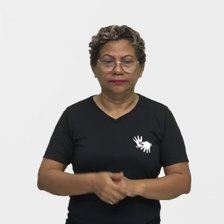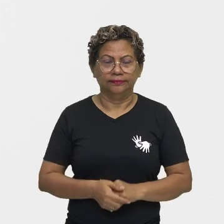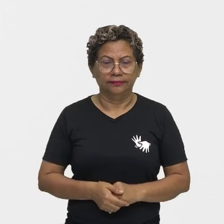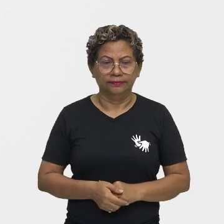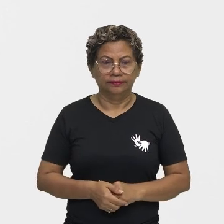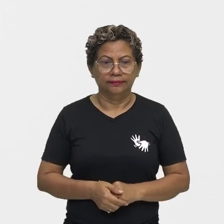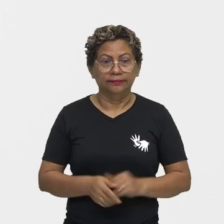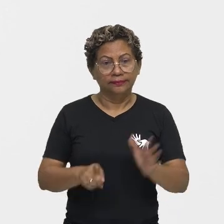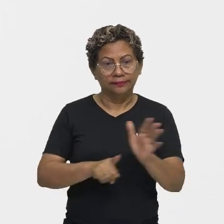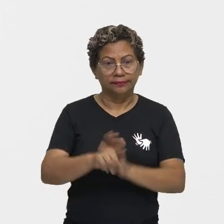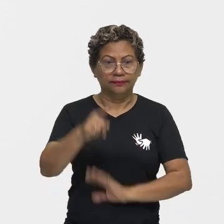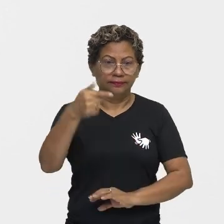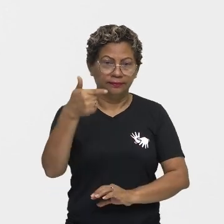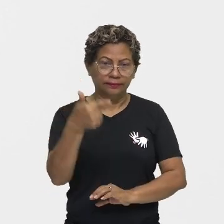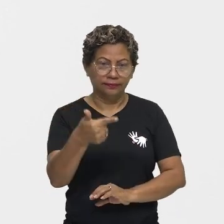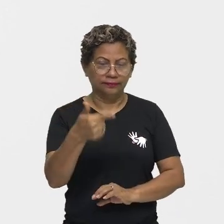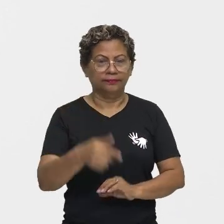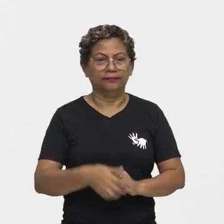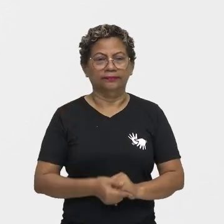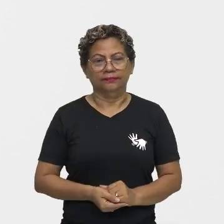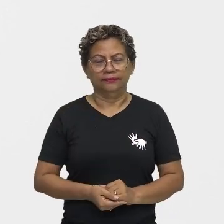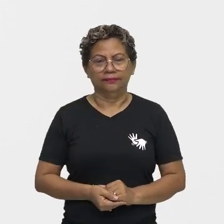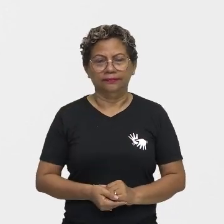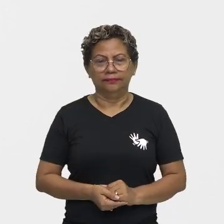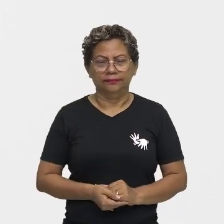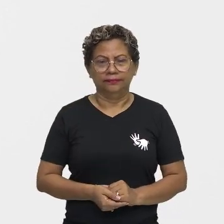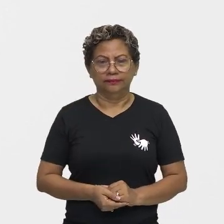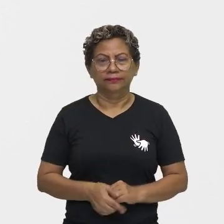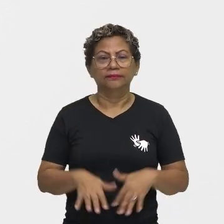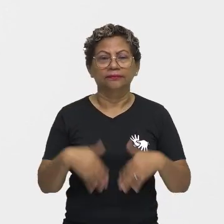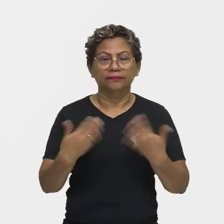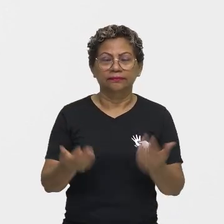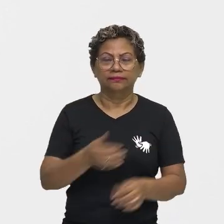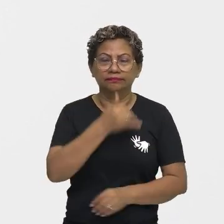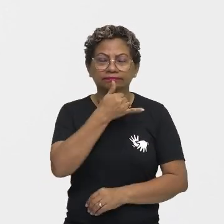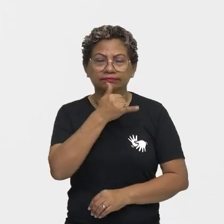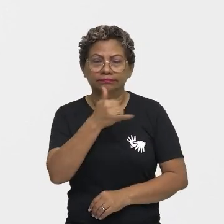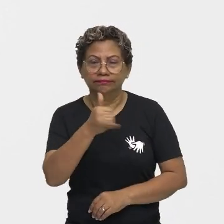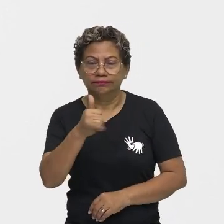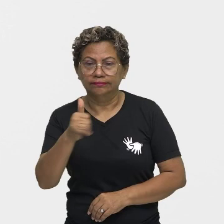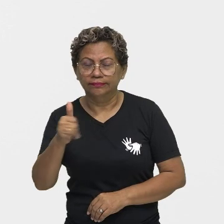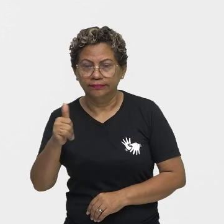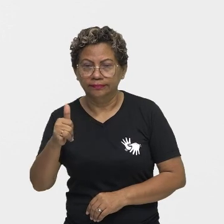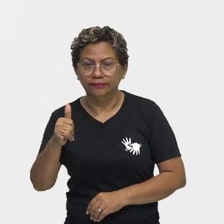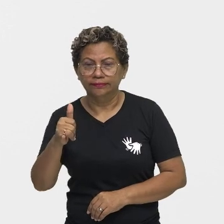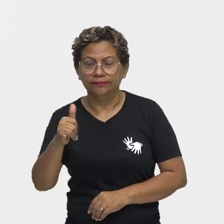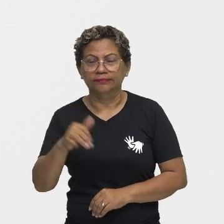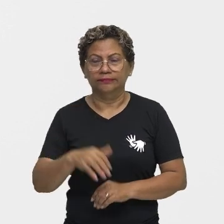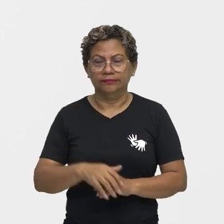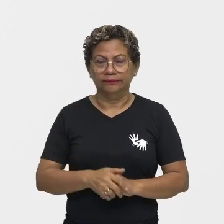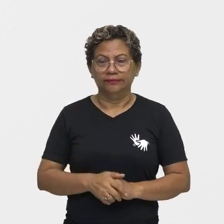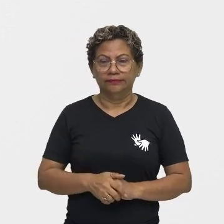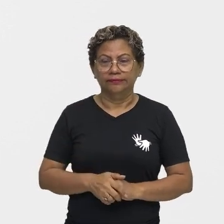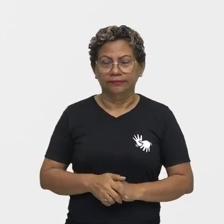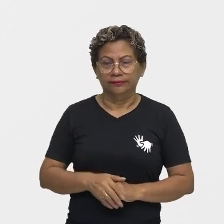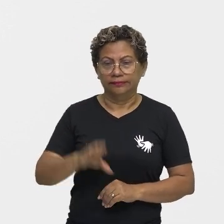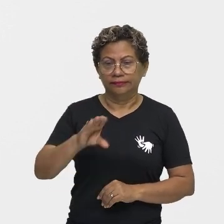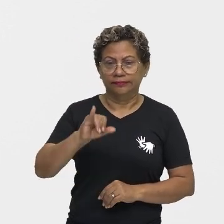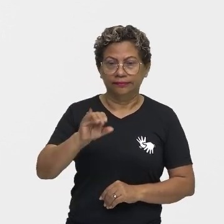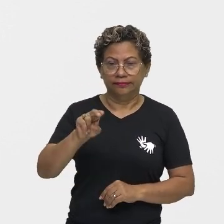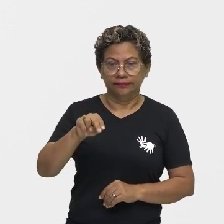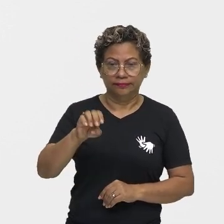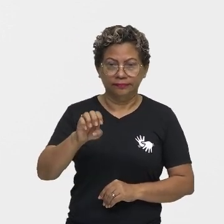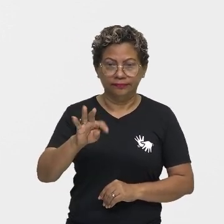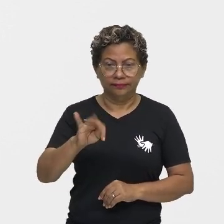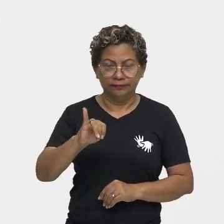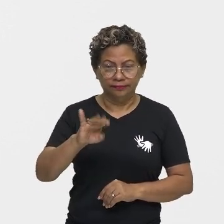2. Muito bem, qual a energia cinética associada a um carro de massa 15 kg que se move a 20